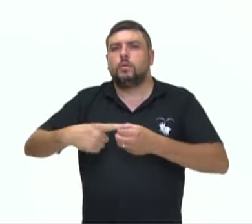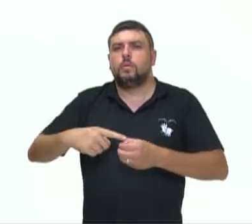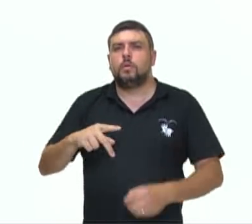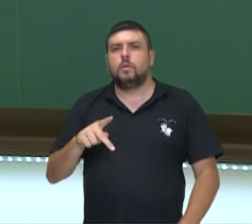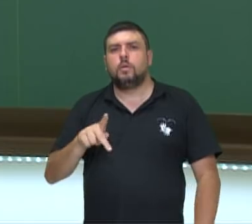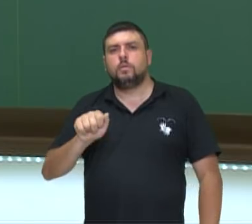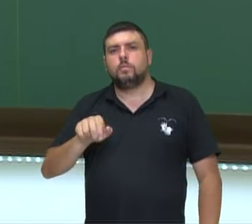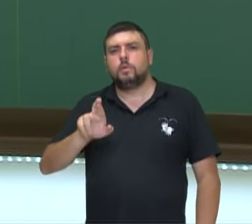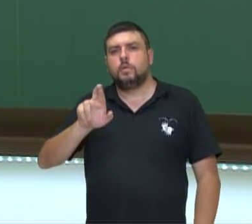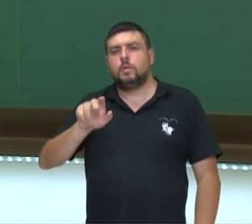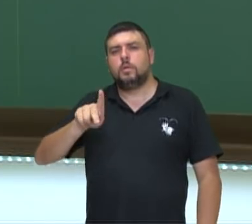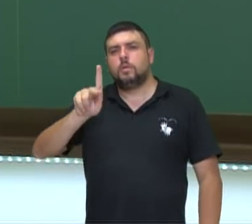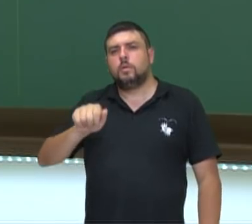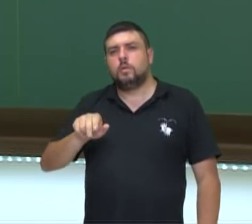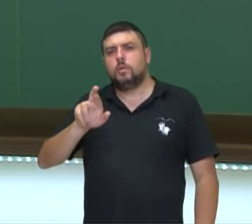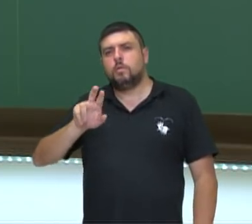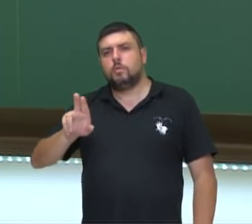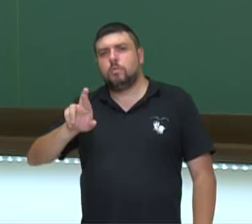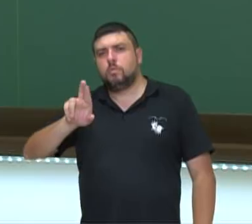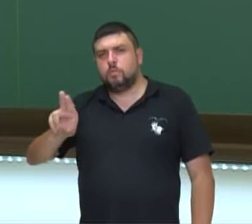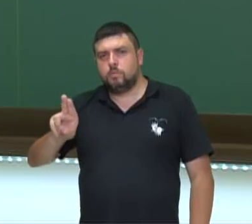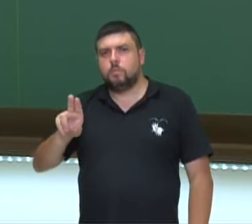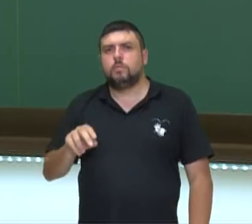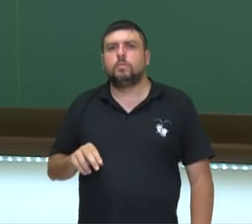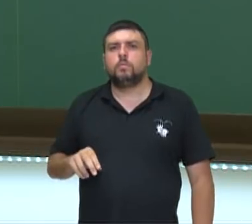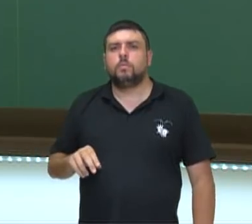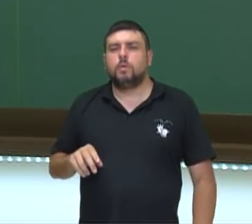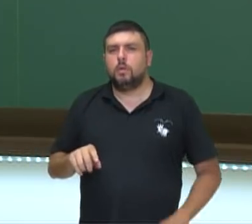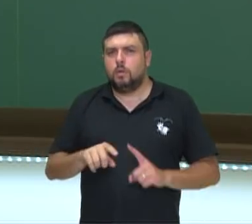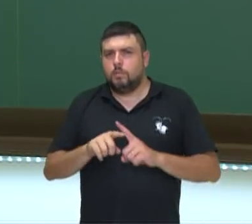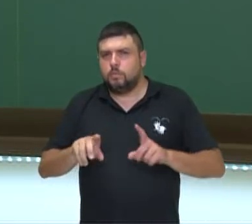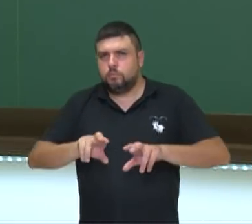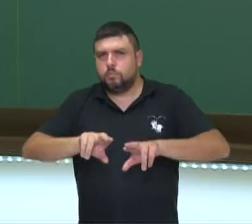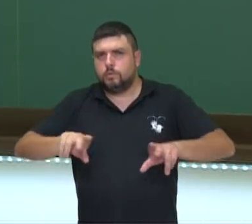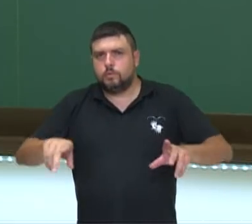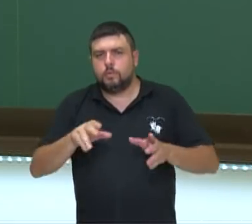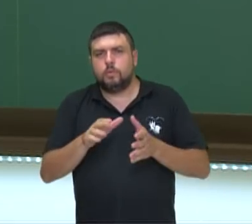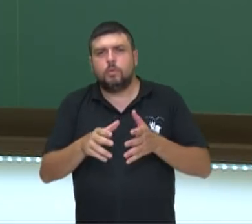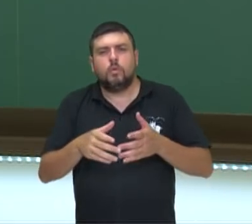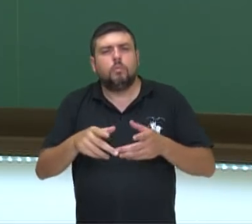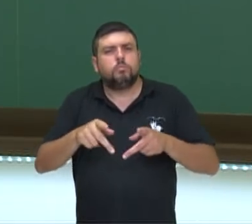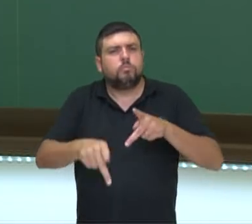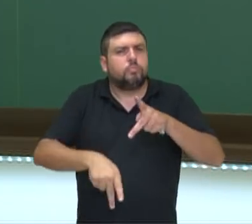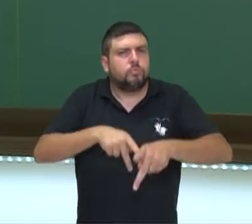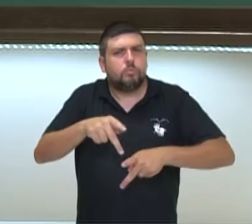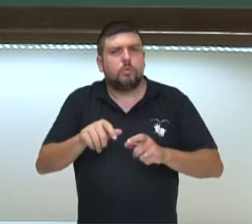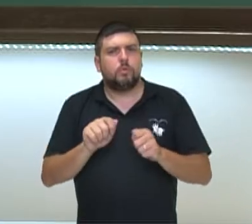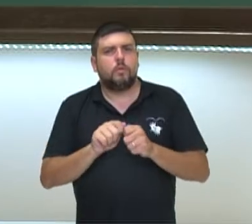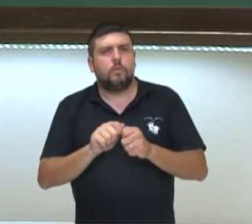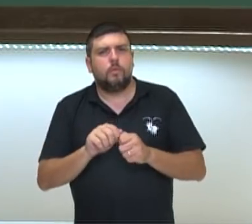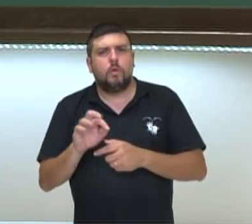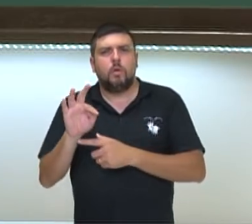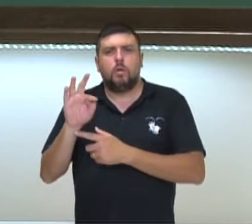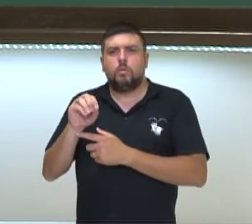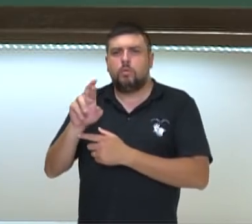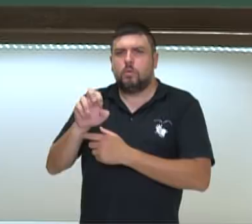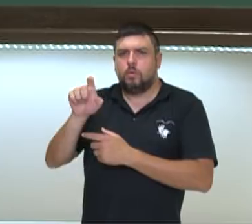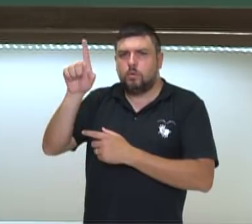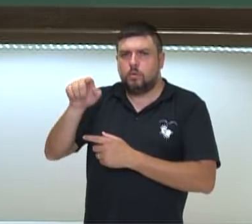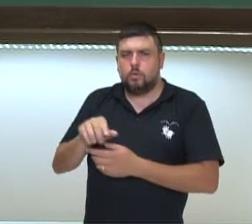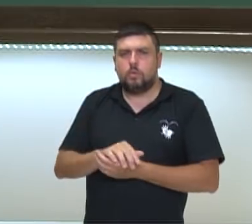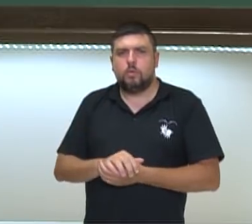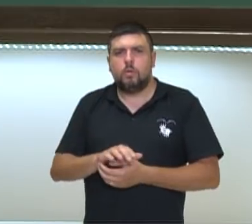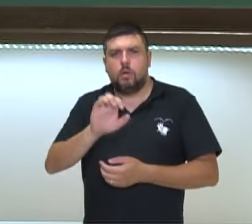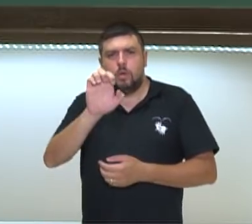mas vários povos do Nordeste, vários povos indígenas do Nordeste fazem um toré. O toré é uma mistura de festa,